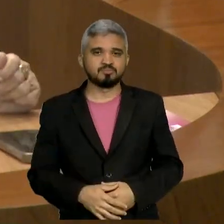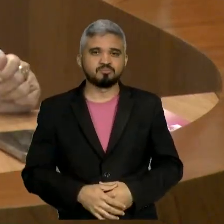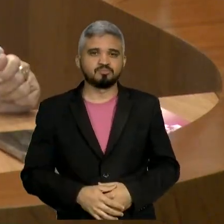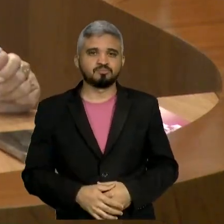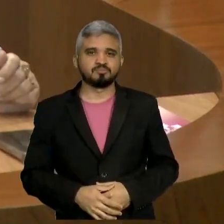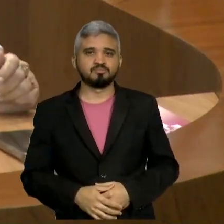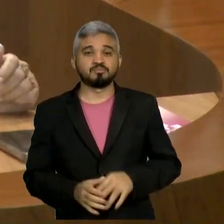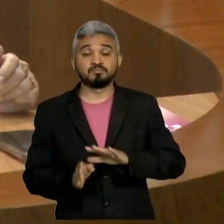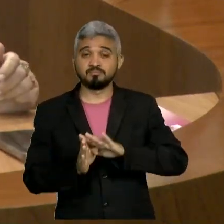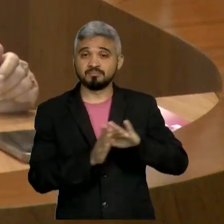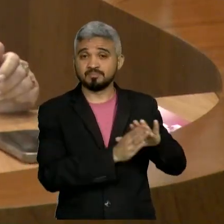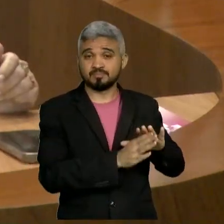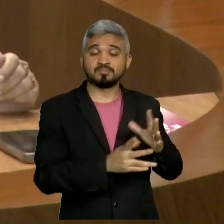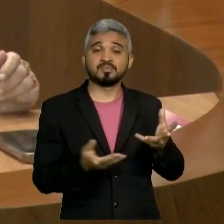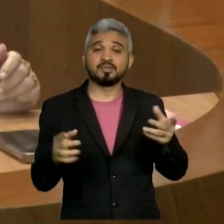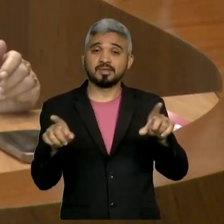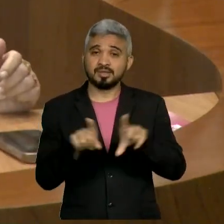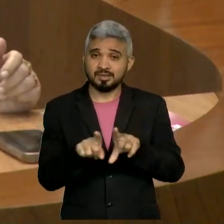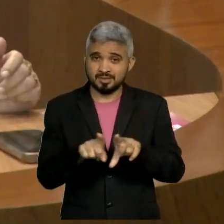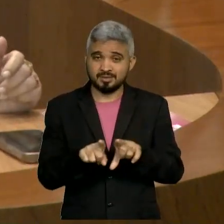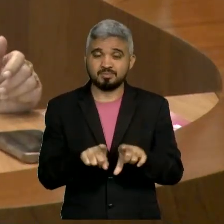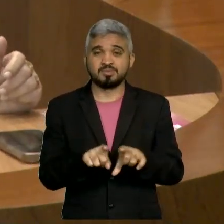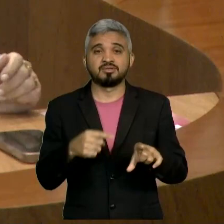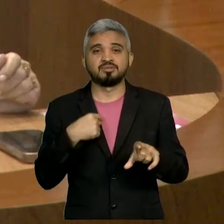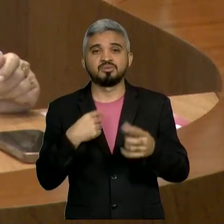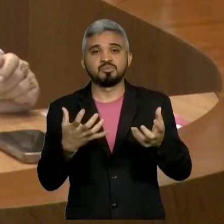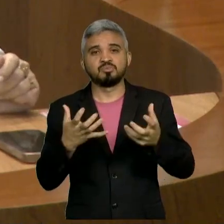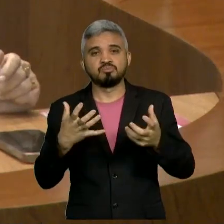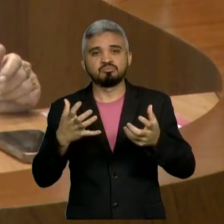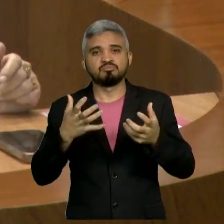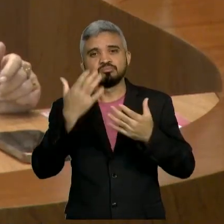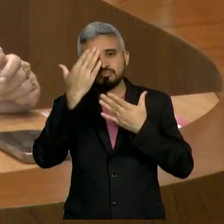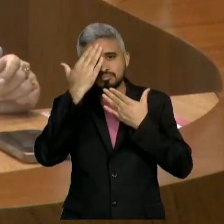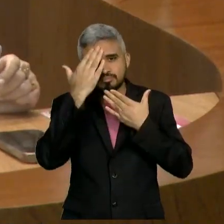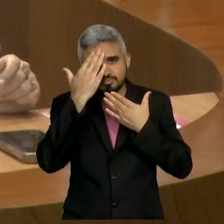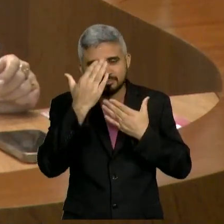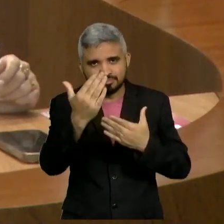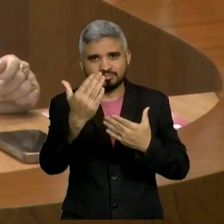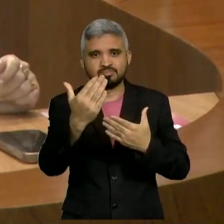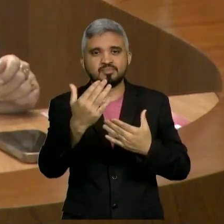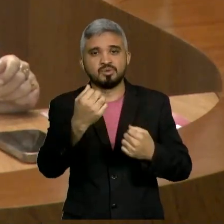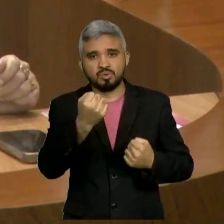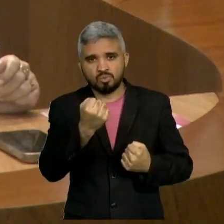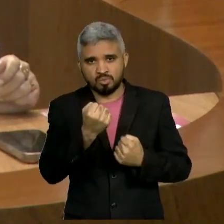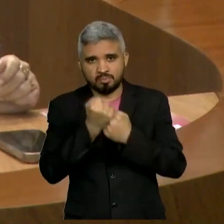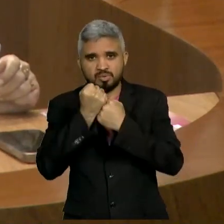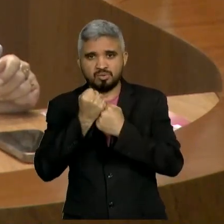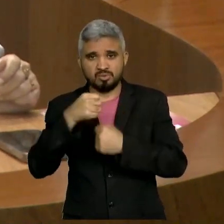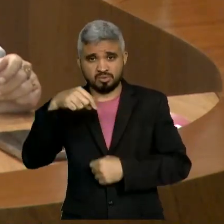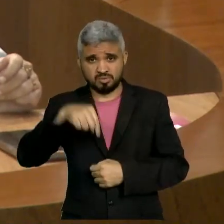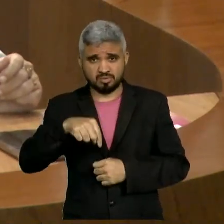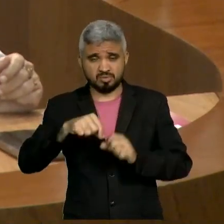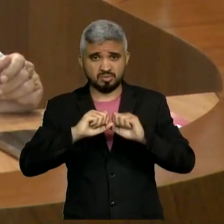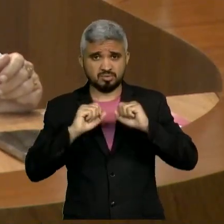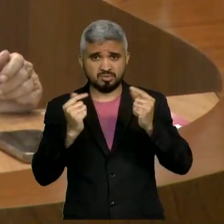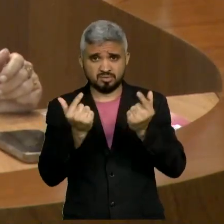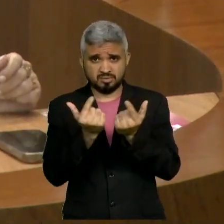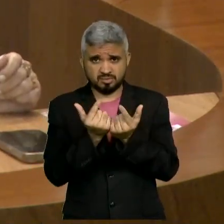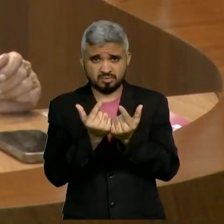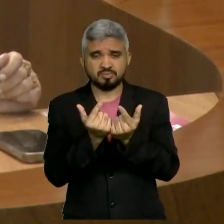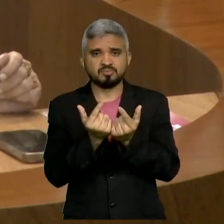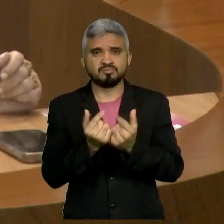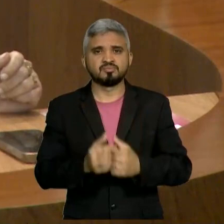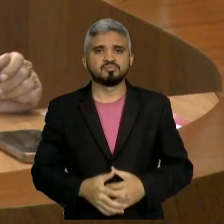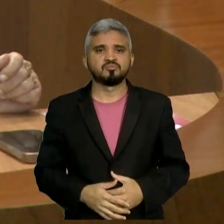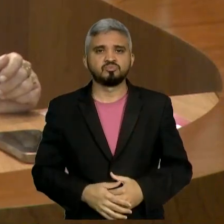esta tribuna, registrar e agradecer o apoio dessa casa legislativa no que